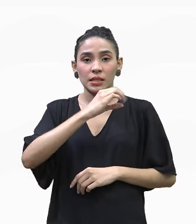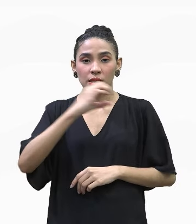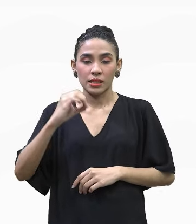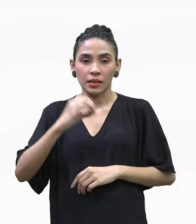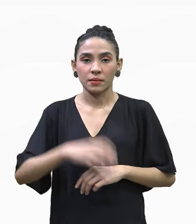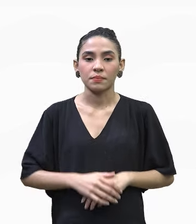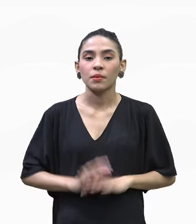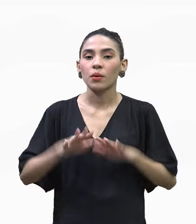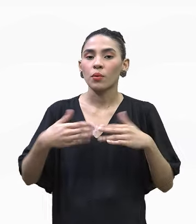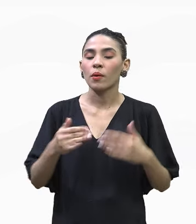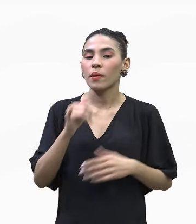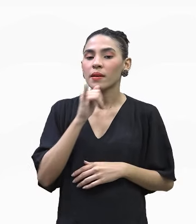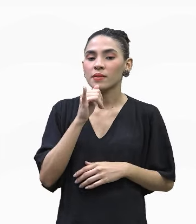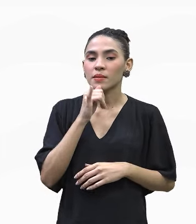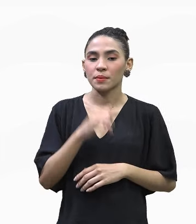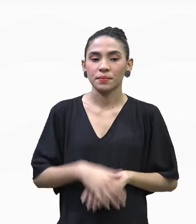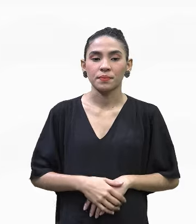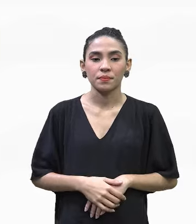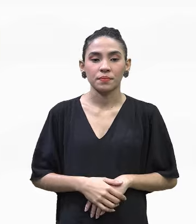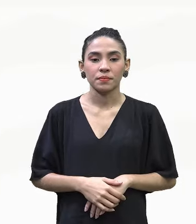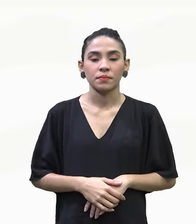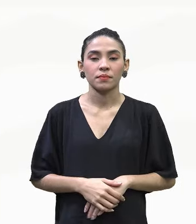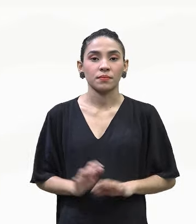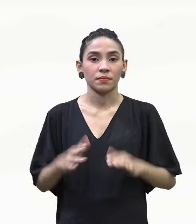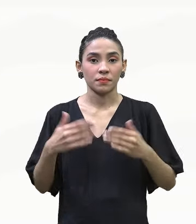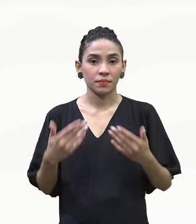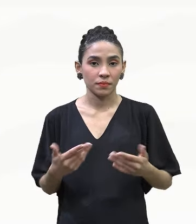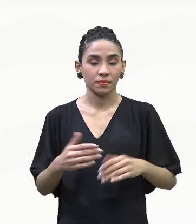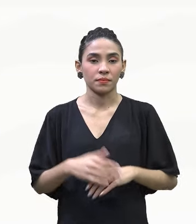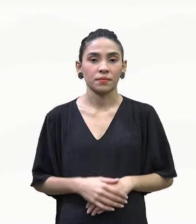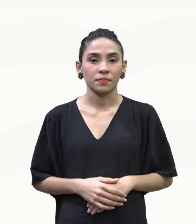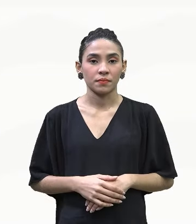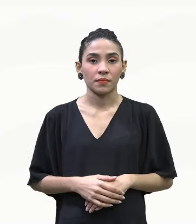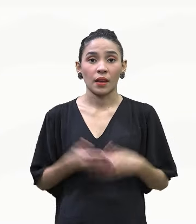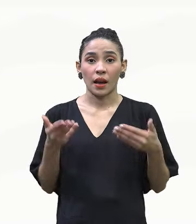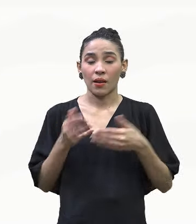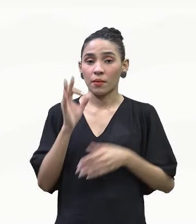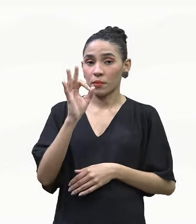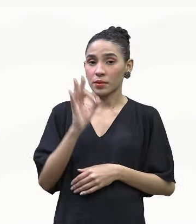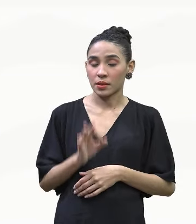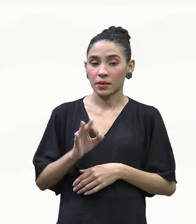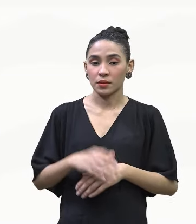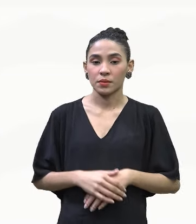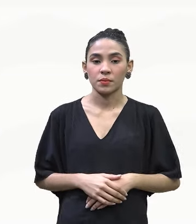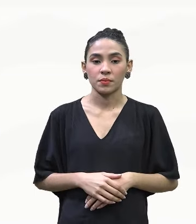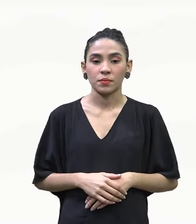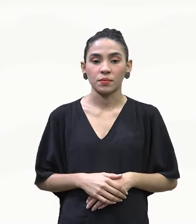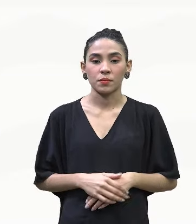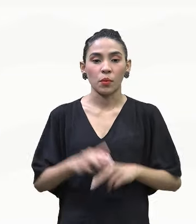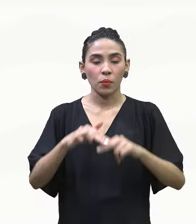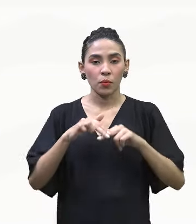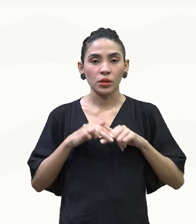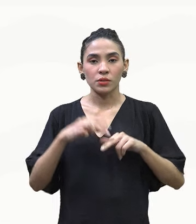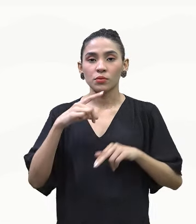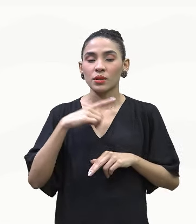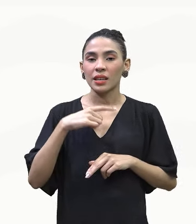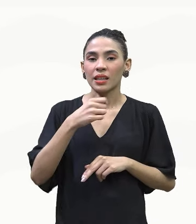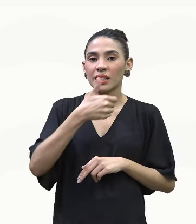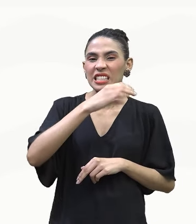é o exemplo aí professor Então E é por 100 meus TR anos porque nós estamos tratando de porcentagem tá bom Por isso vai sair essa multiplicação por 100